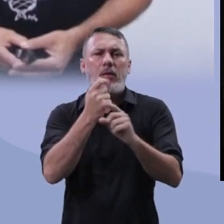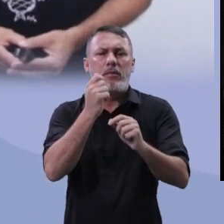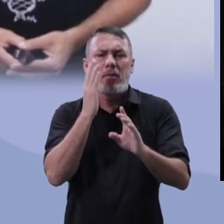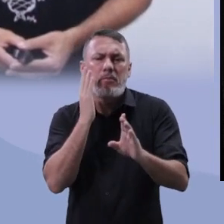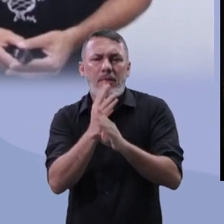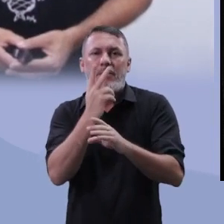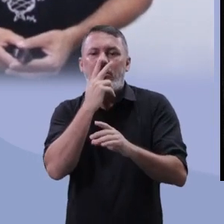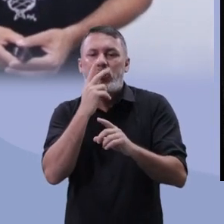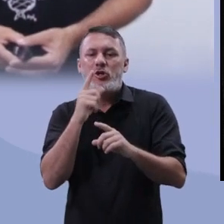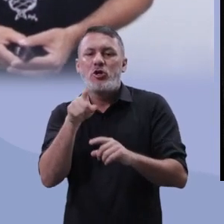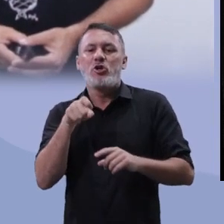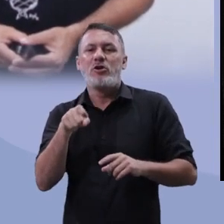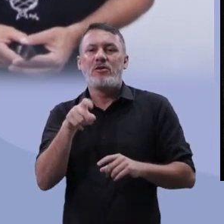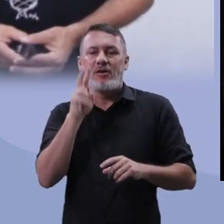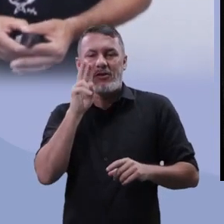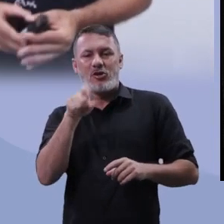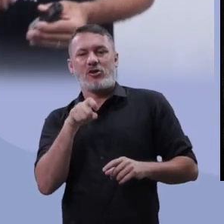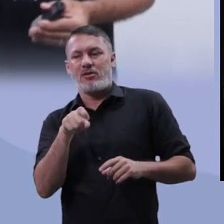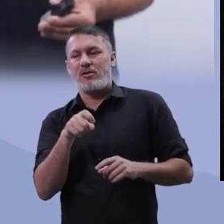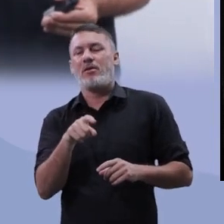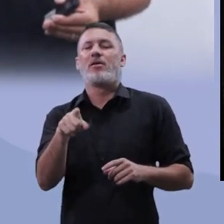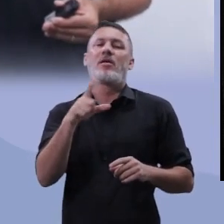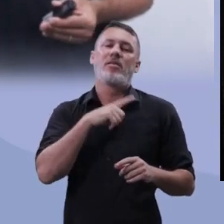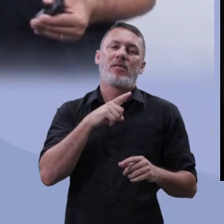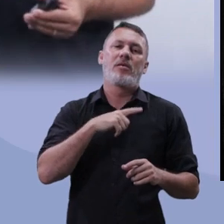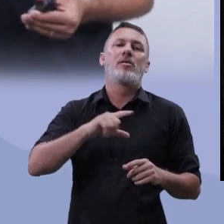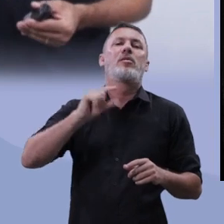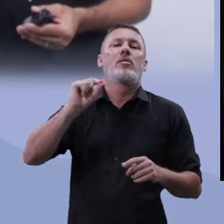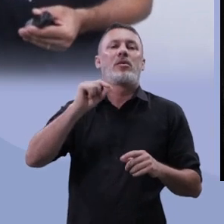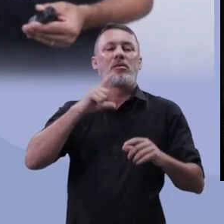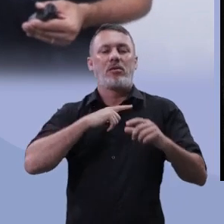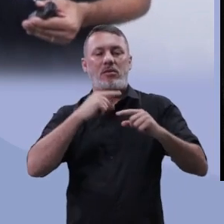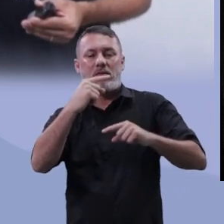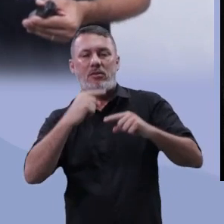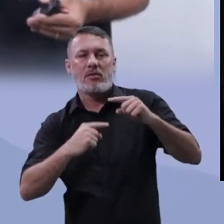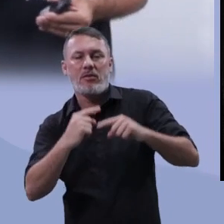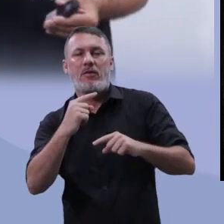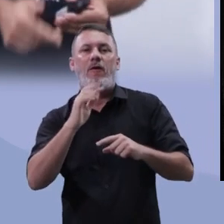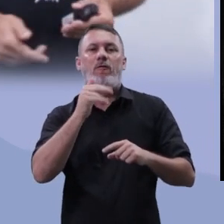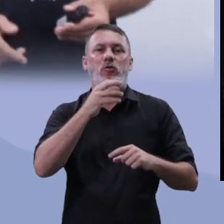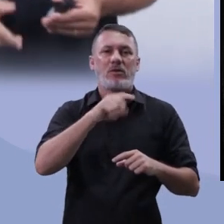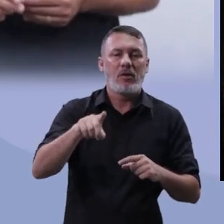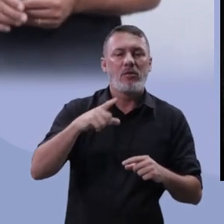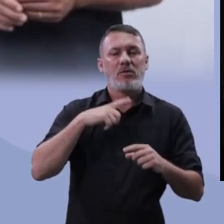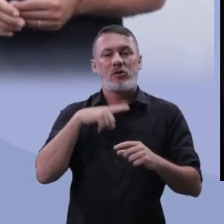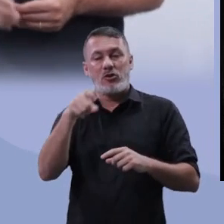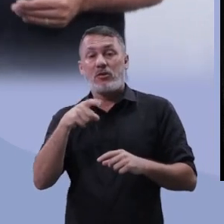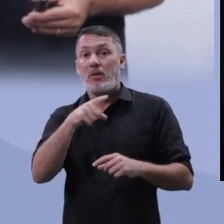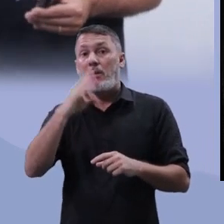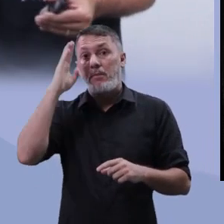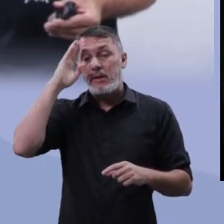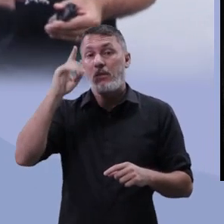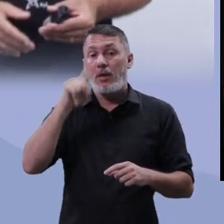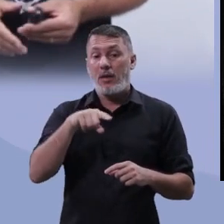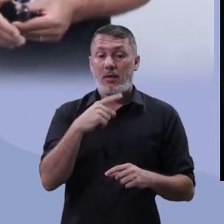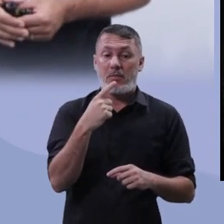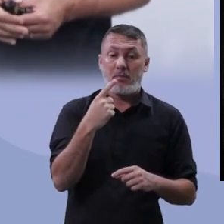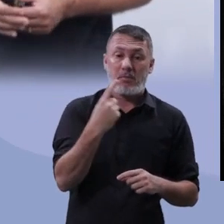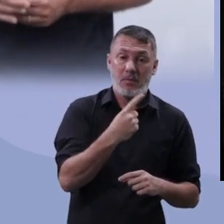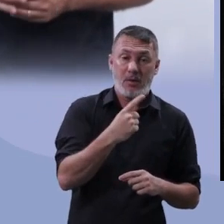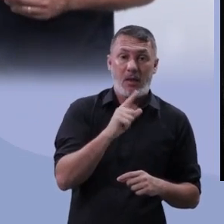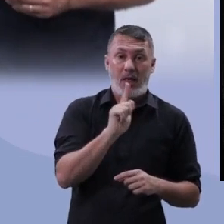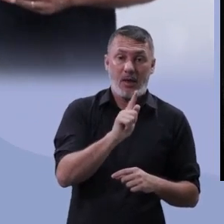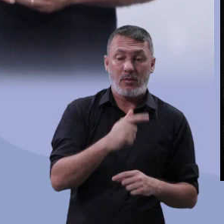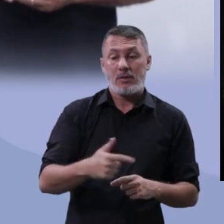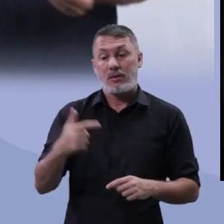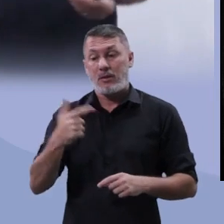questão para você. Pegou a visão? Aí vão cair as questões de equações, inequações e funções, tá certo? Principalmente do primeiro e do